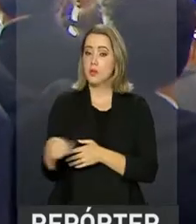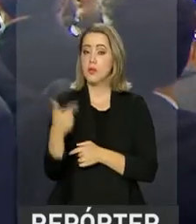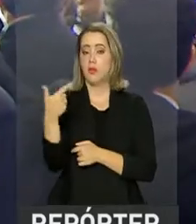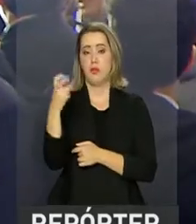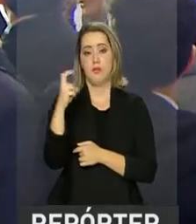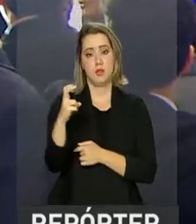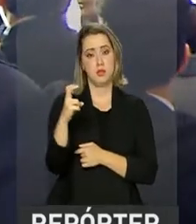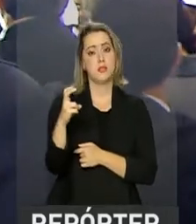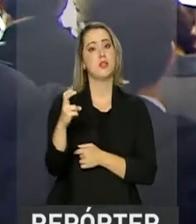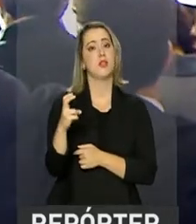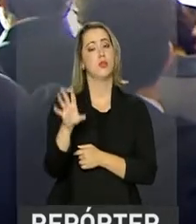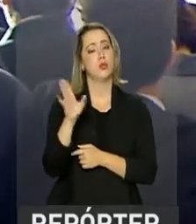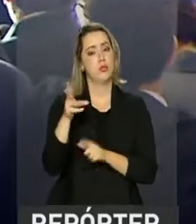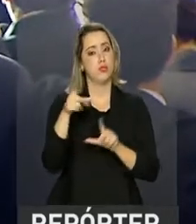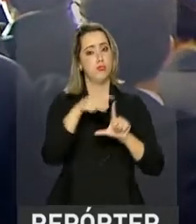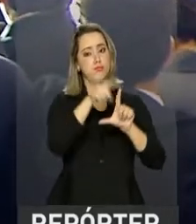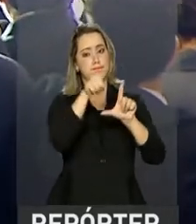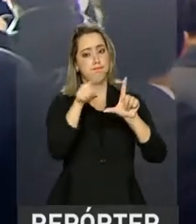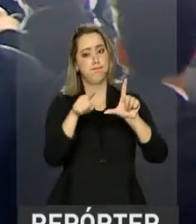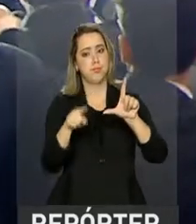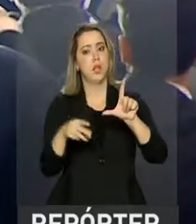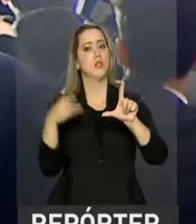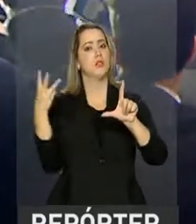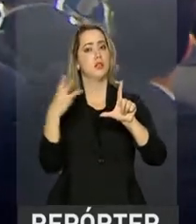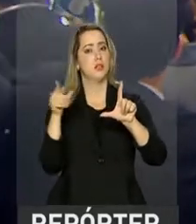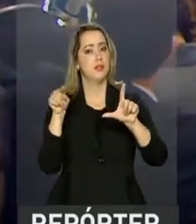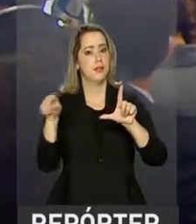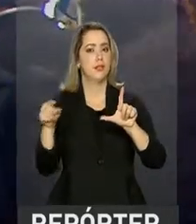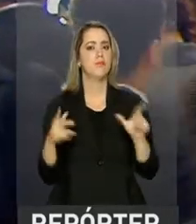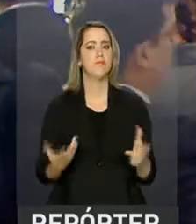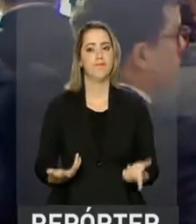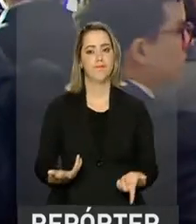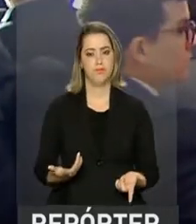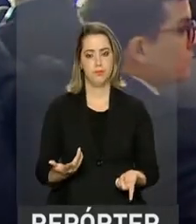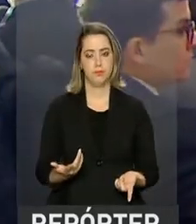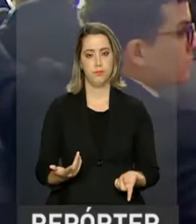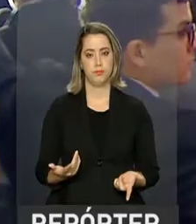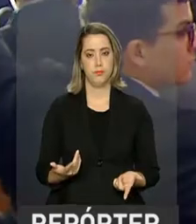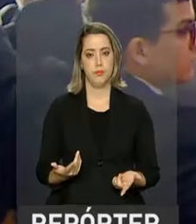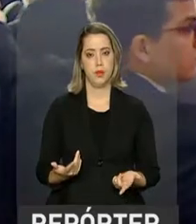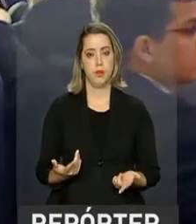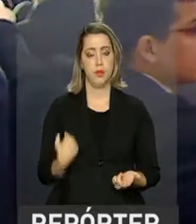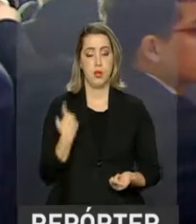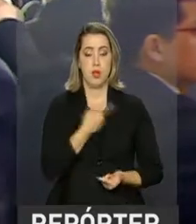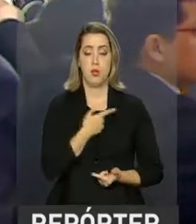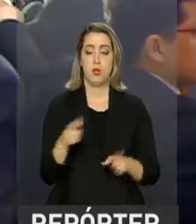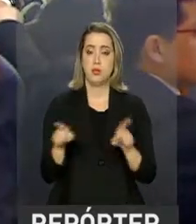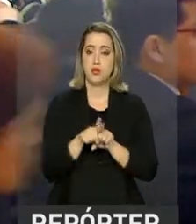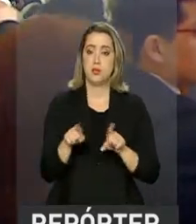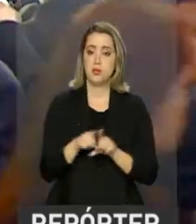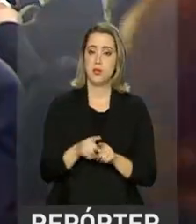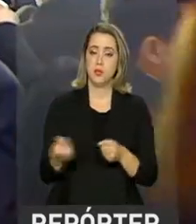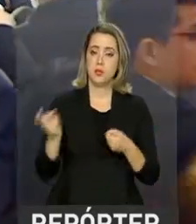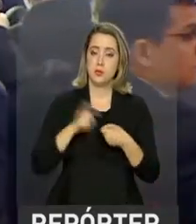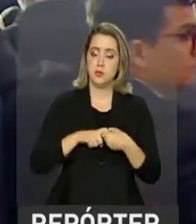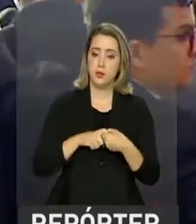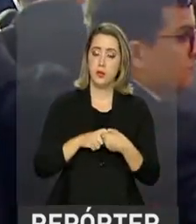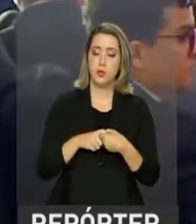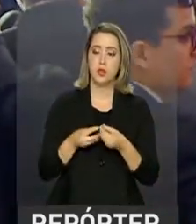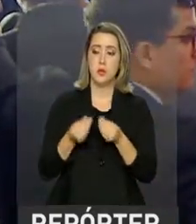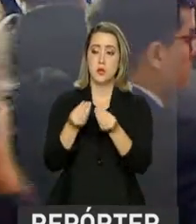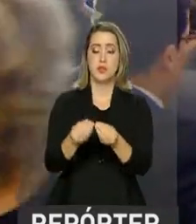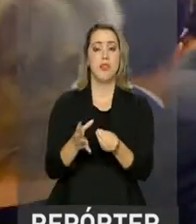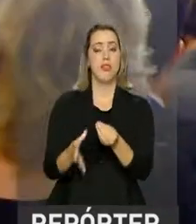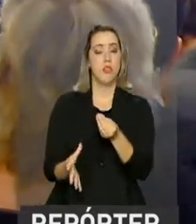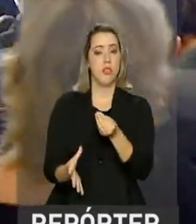11,25%, né? São 3 pontos percentuais de queda dos juros. Conseguimos restabelecer a confiança da política